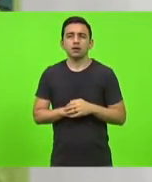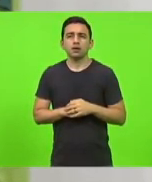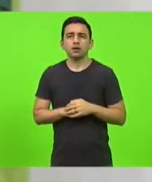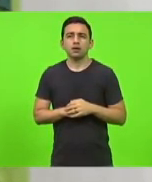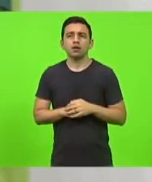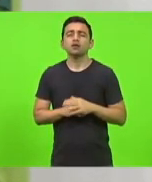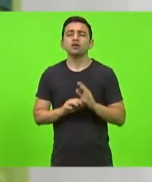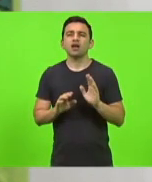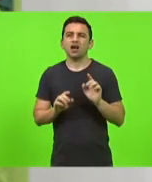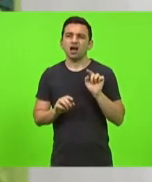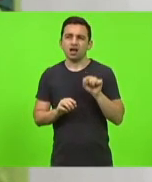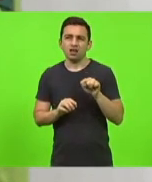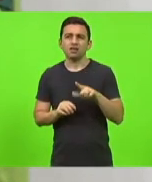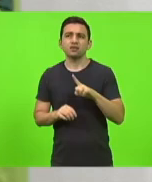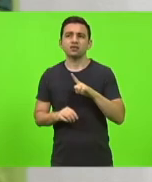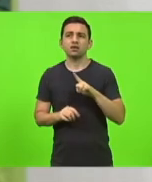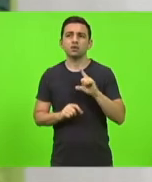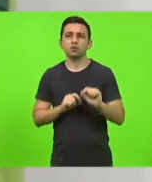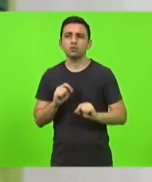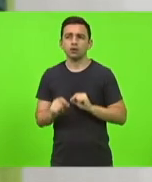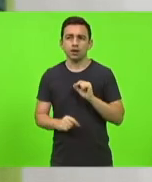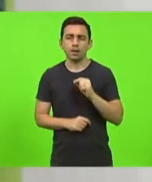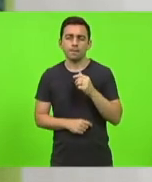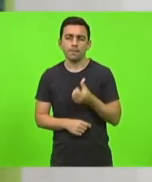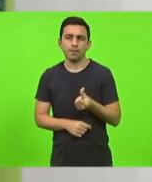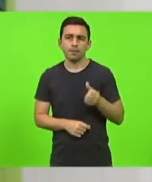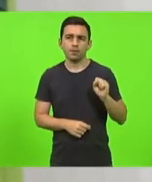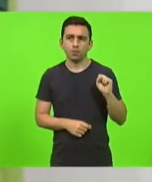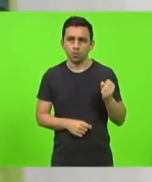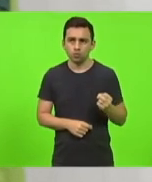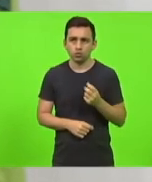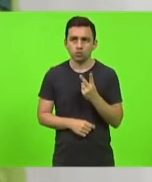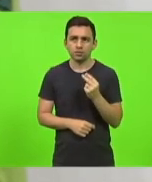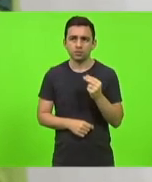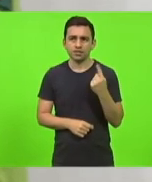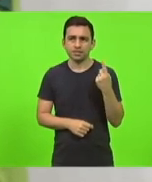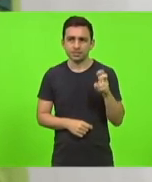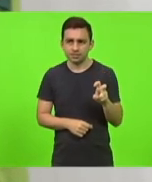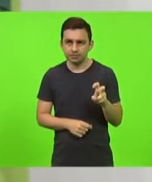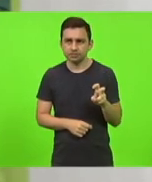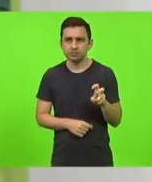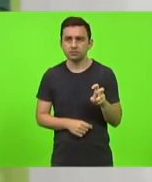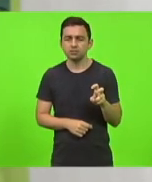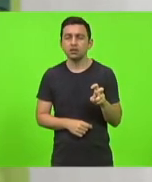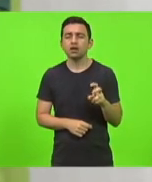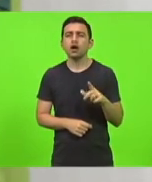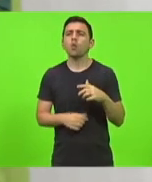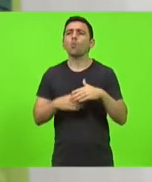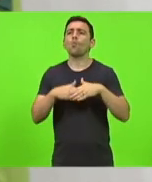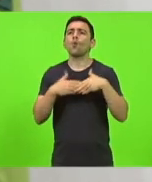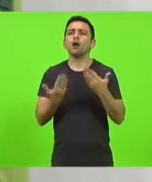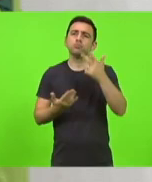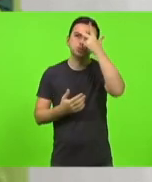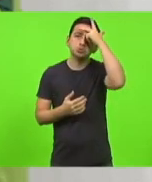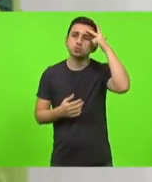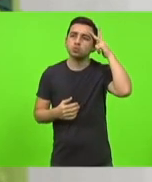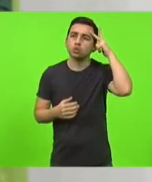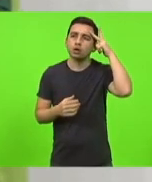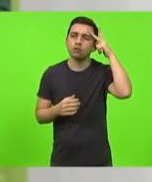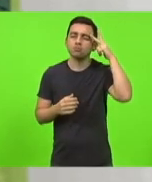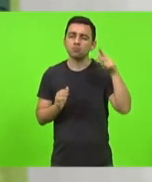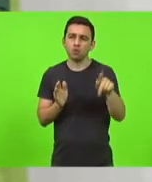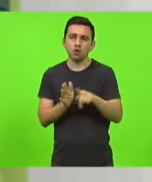prevê, na 668 de 2015, qual é o quadro de pessoal do magistério